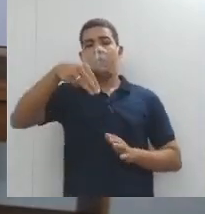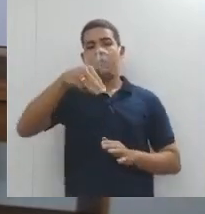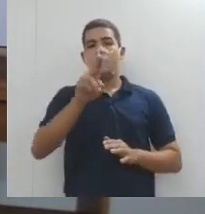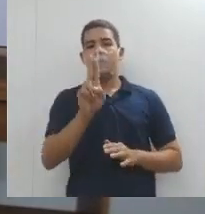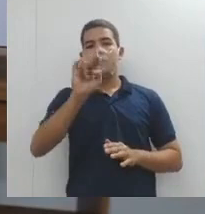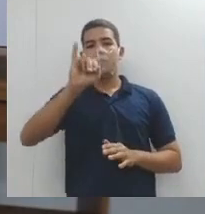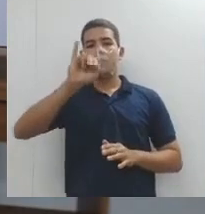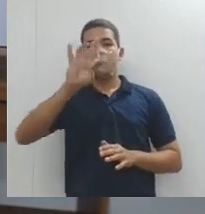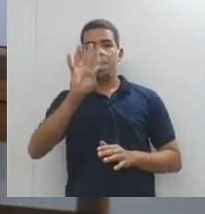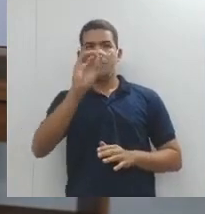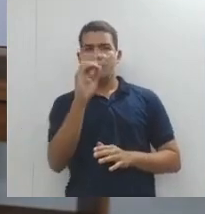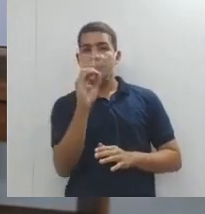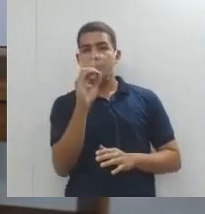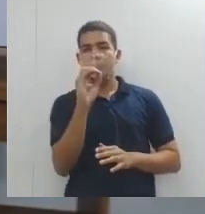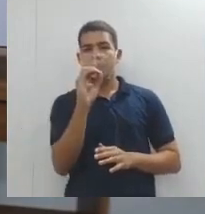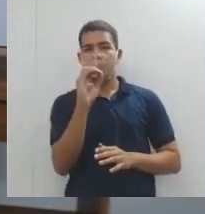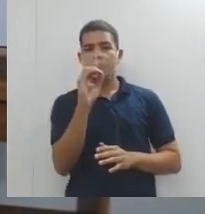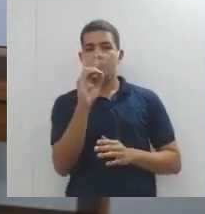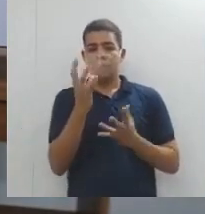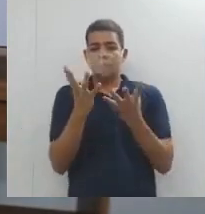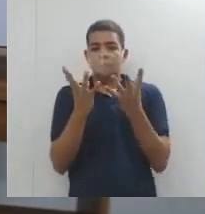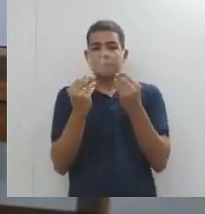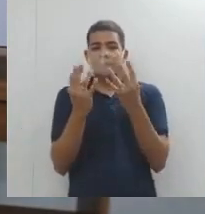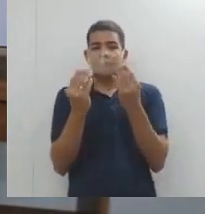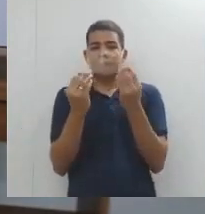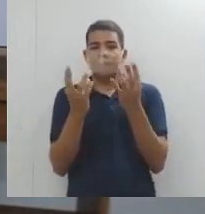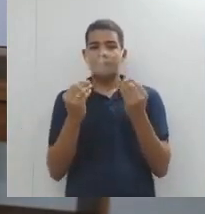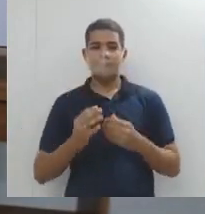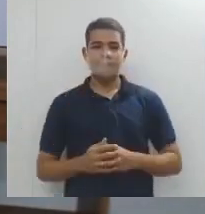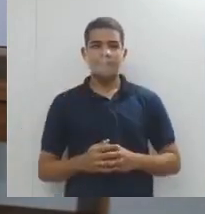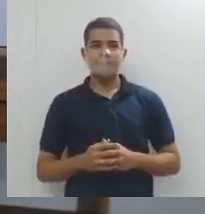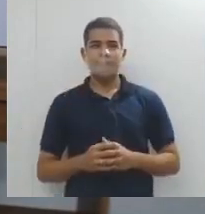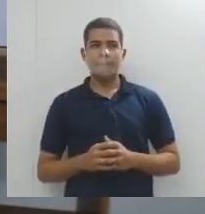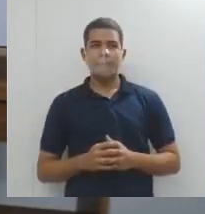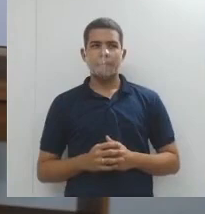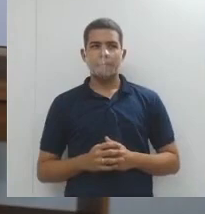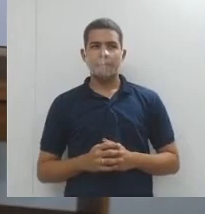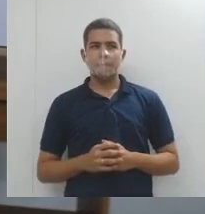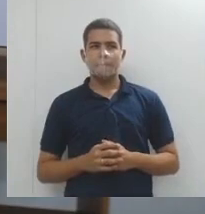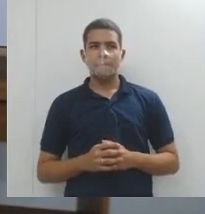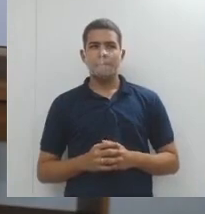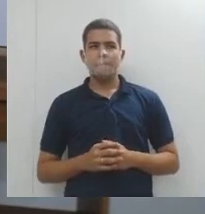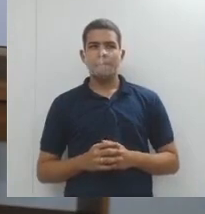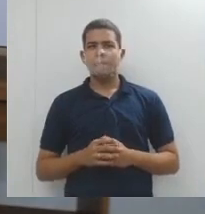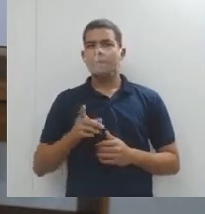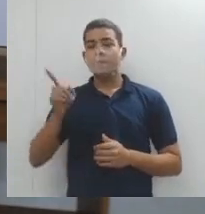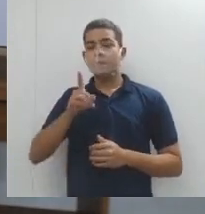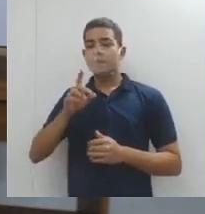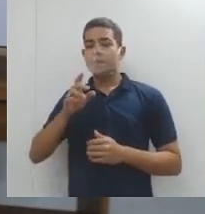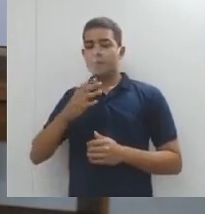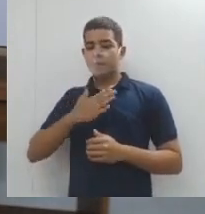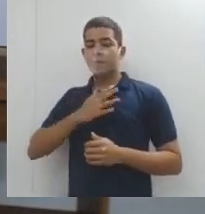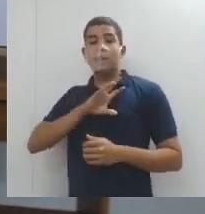Ficou apertado aqui. Ele me ama muito. Ele me ama muito. Então, esse muito